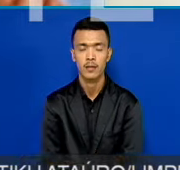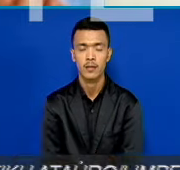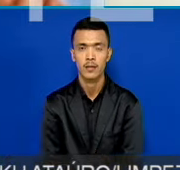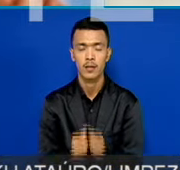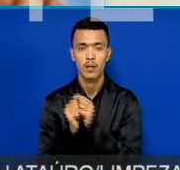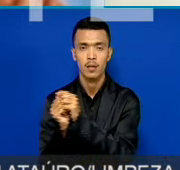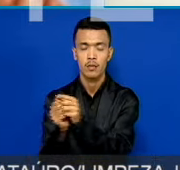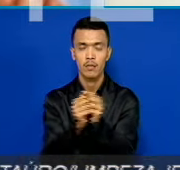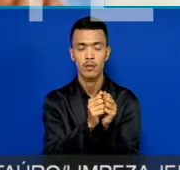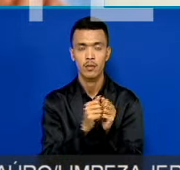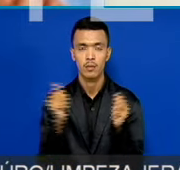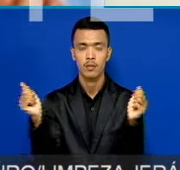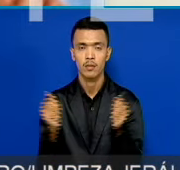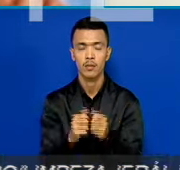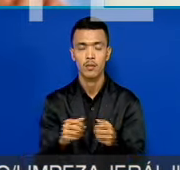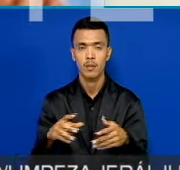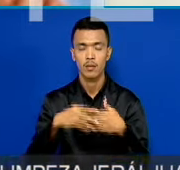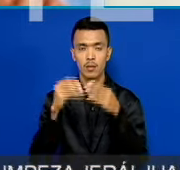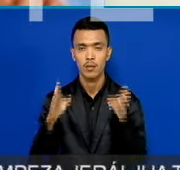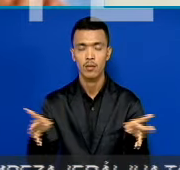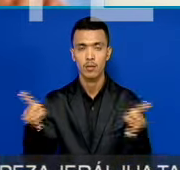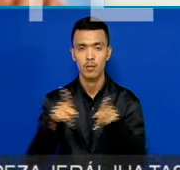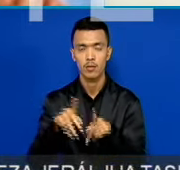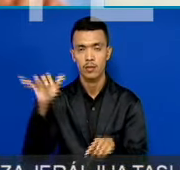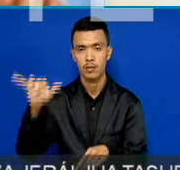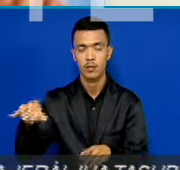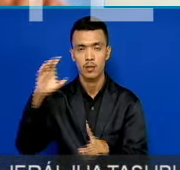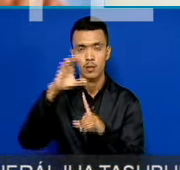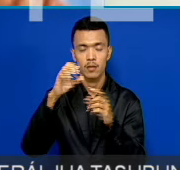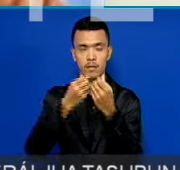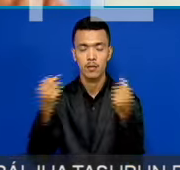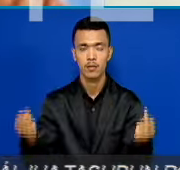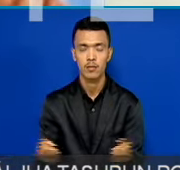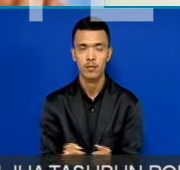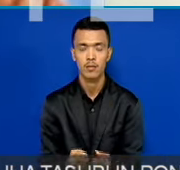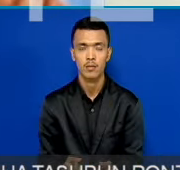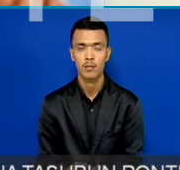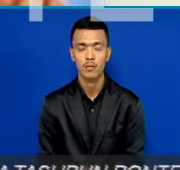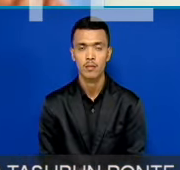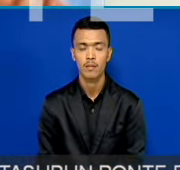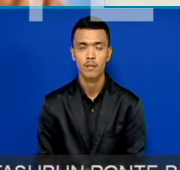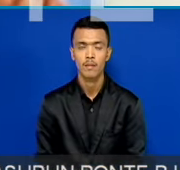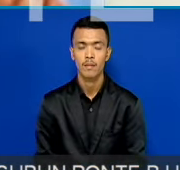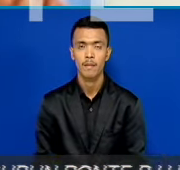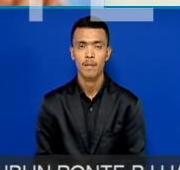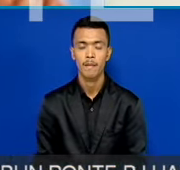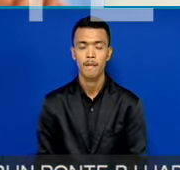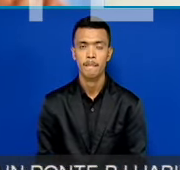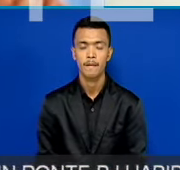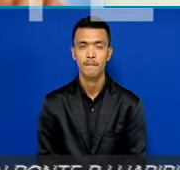ko atrabisu di tenia bisu posto sira sip di suku sira sip alia no komda de sira e si husumos